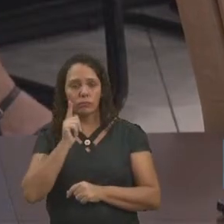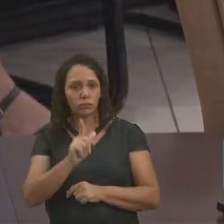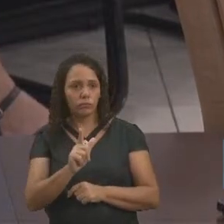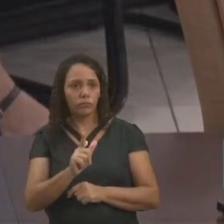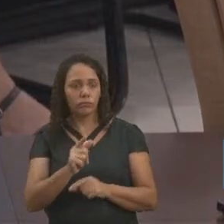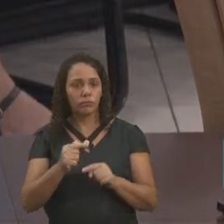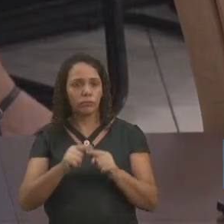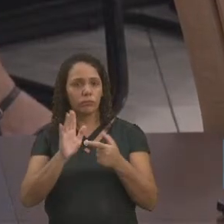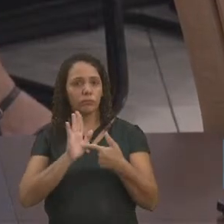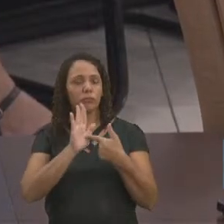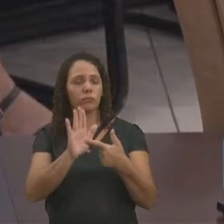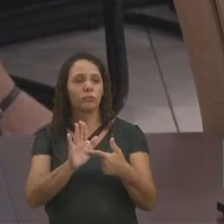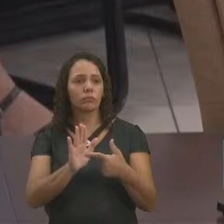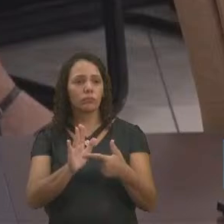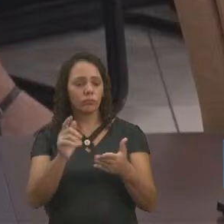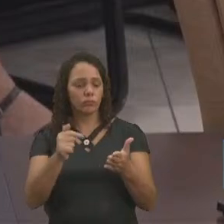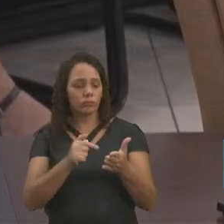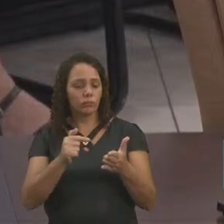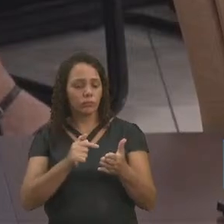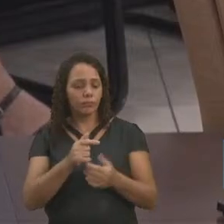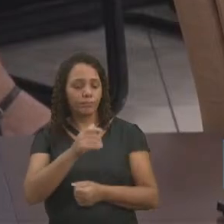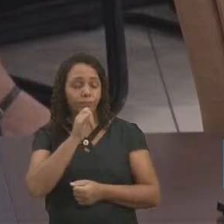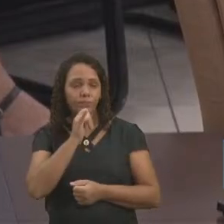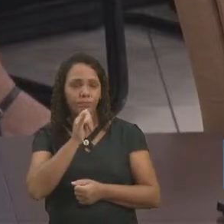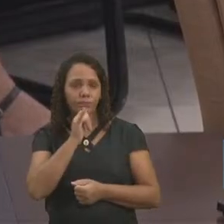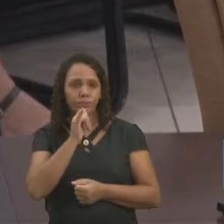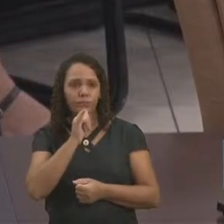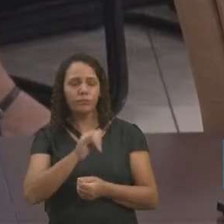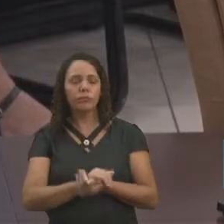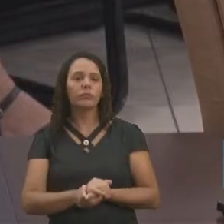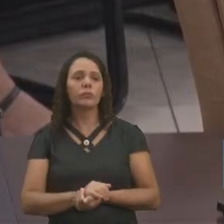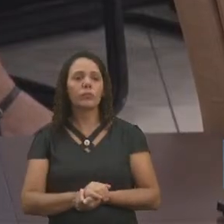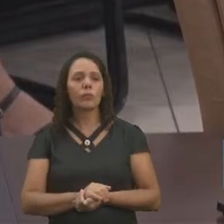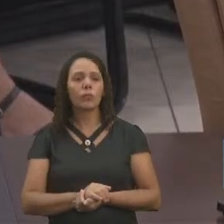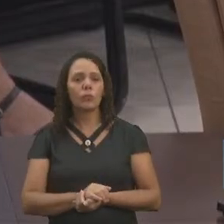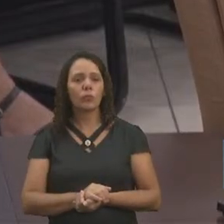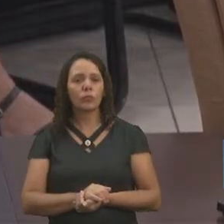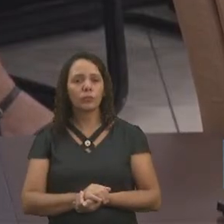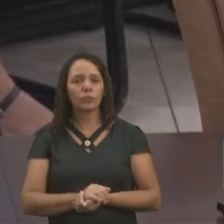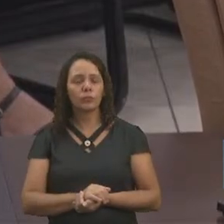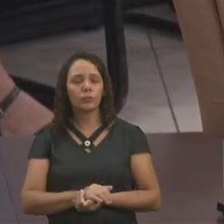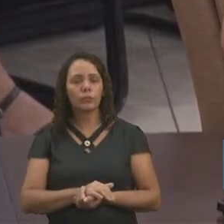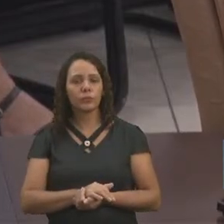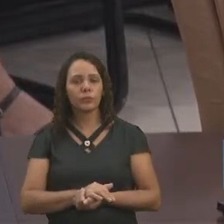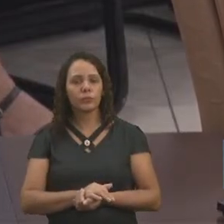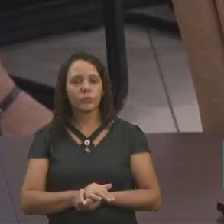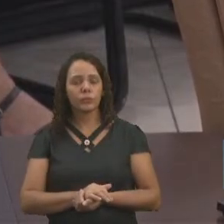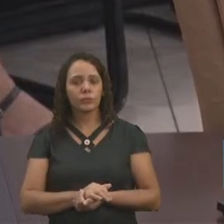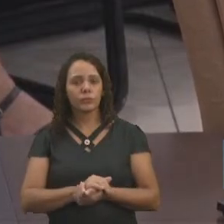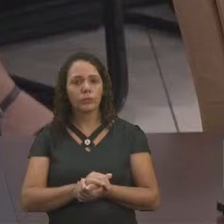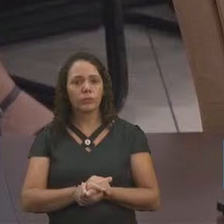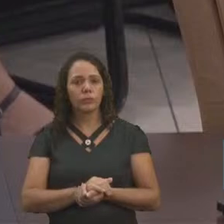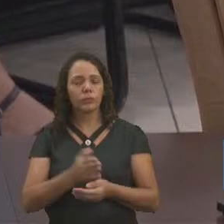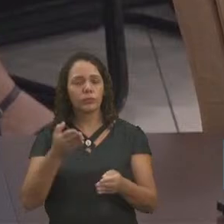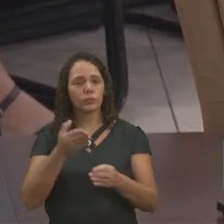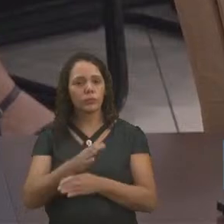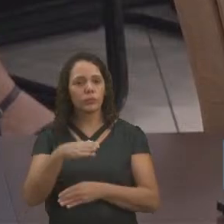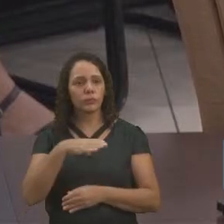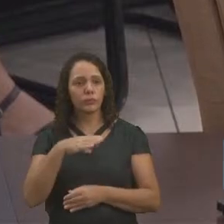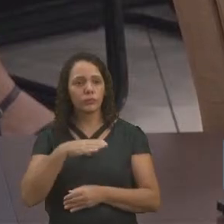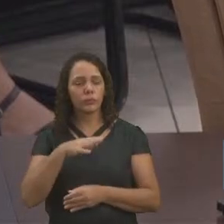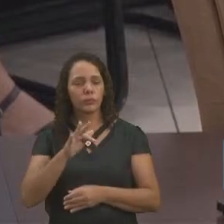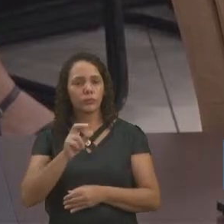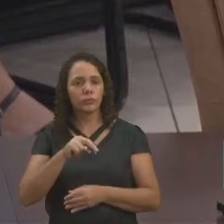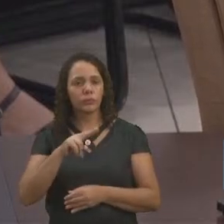quero destacar aqui, não é, que, por exemplo, o fundo de participação no município, como era rotineiramente usado